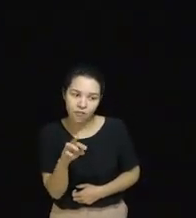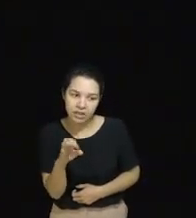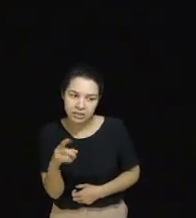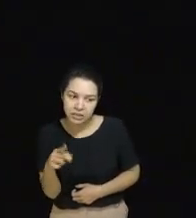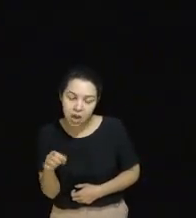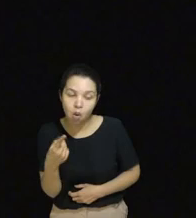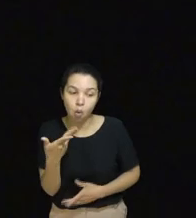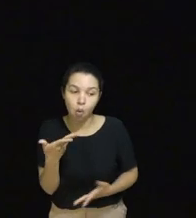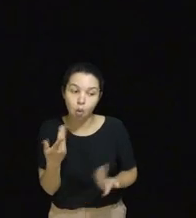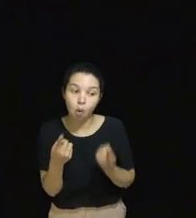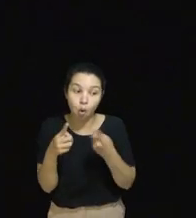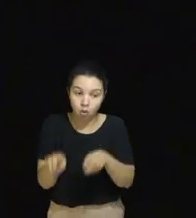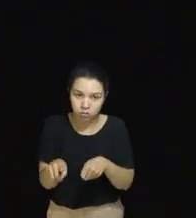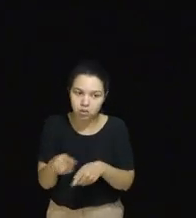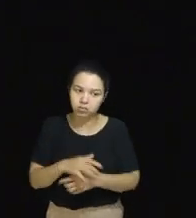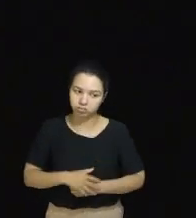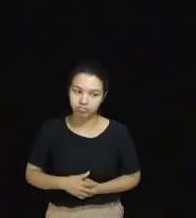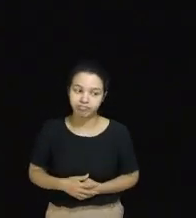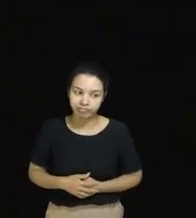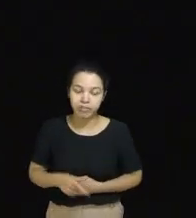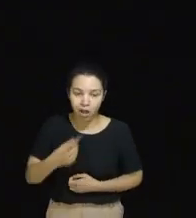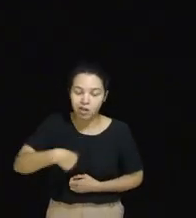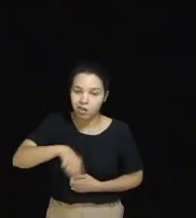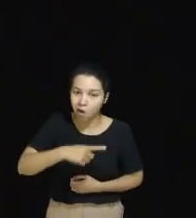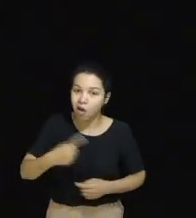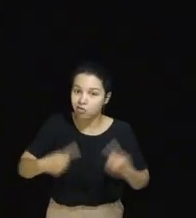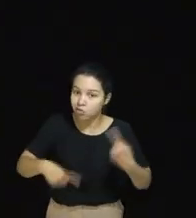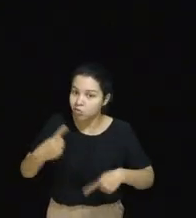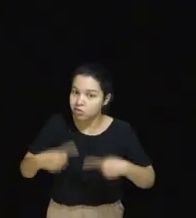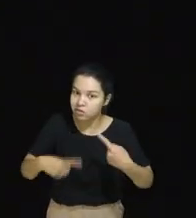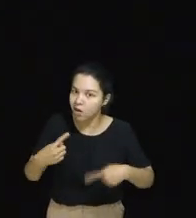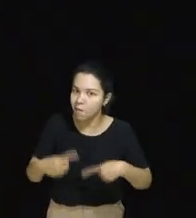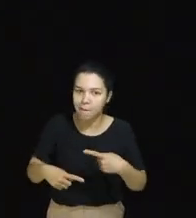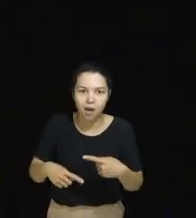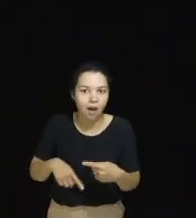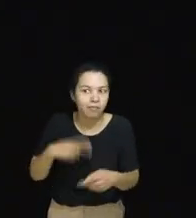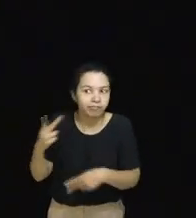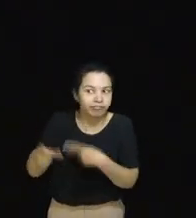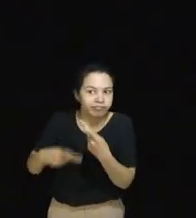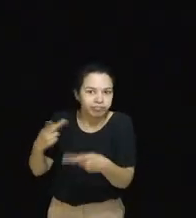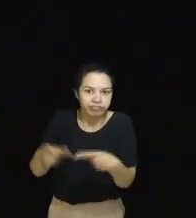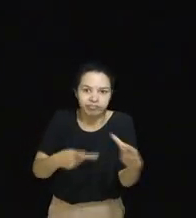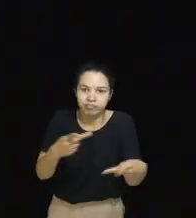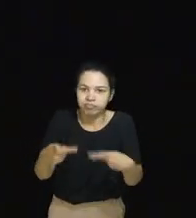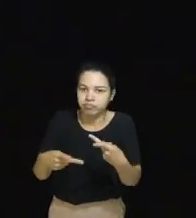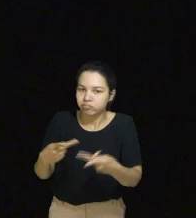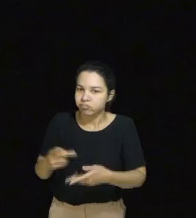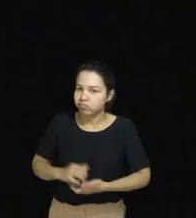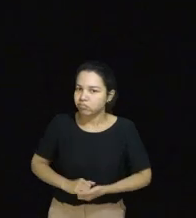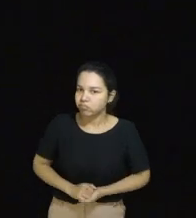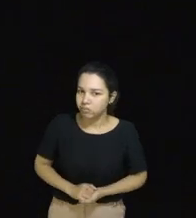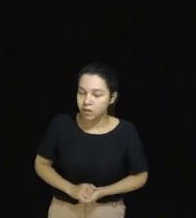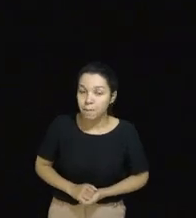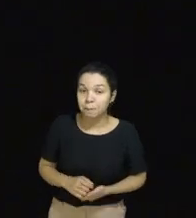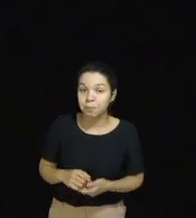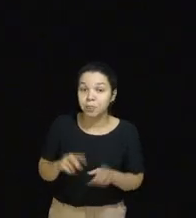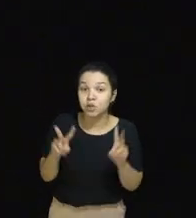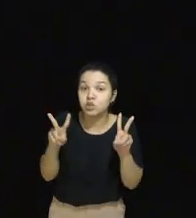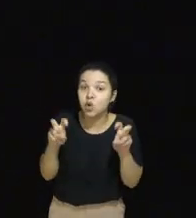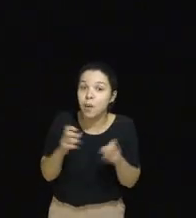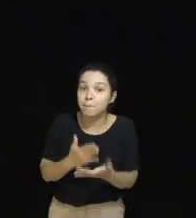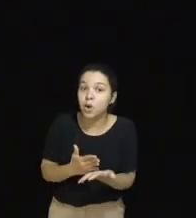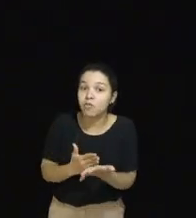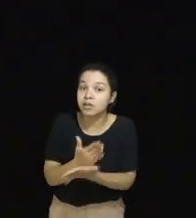uma das discussões que mais geram polêmica, né? Com relação à aprovação